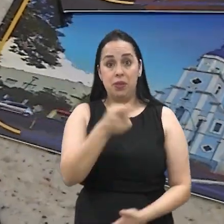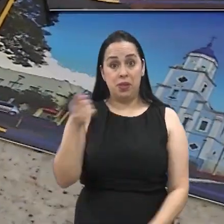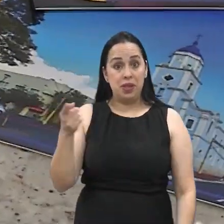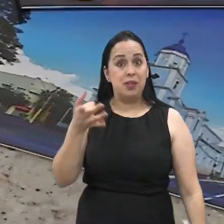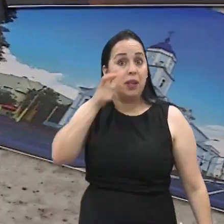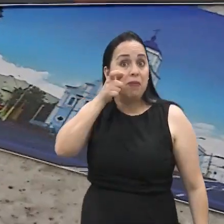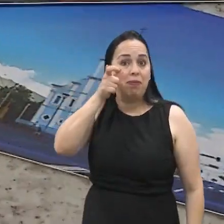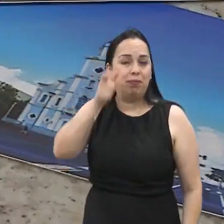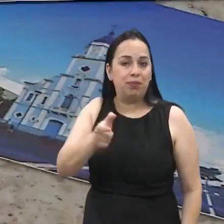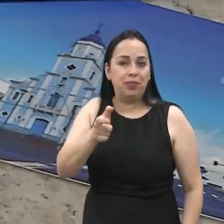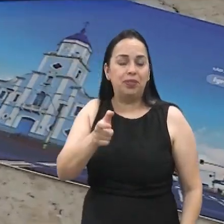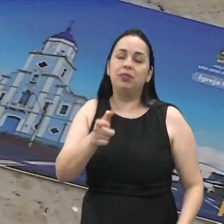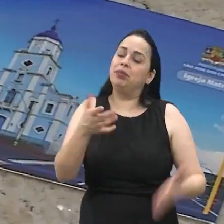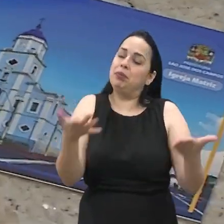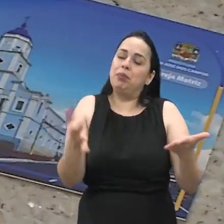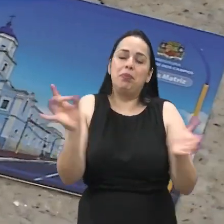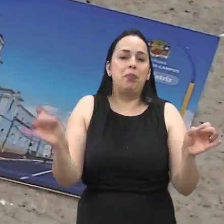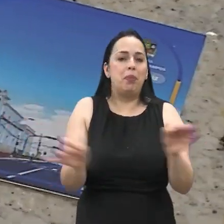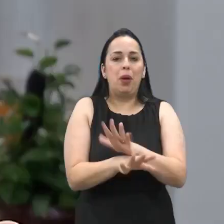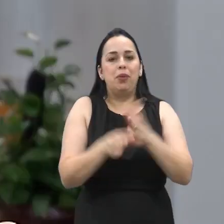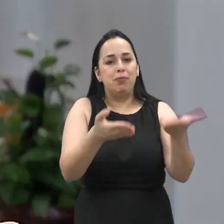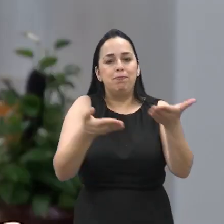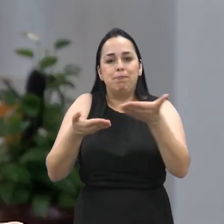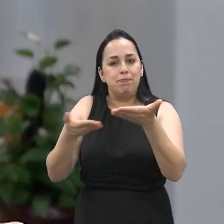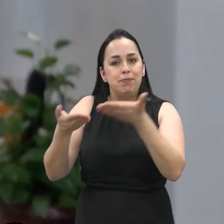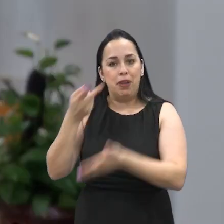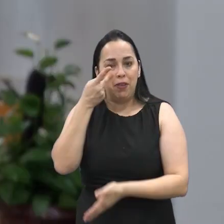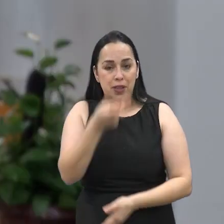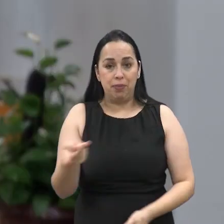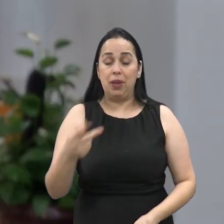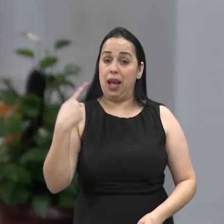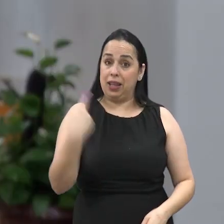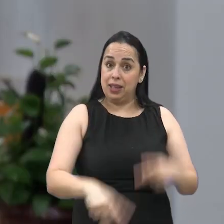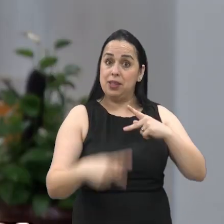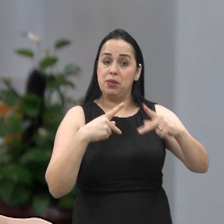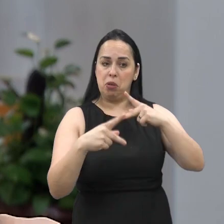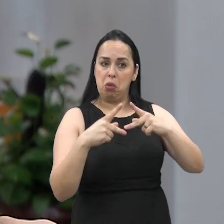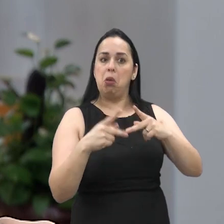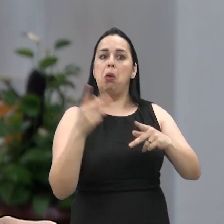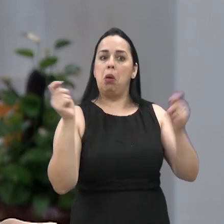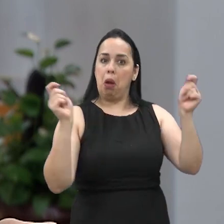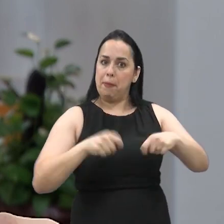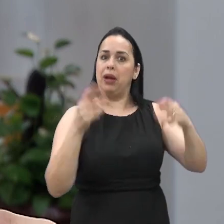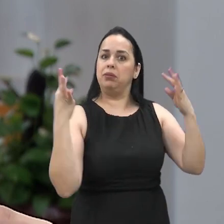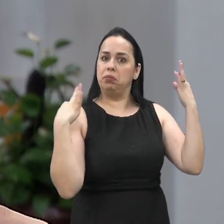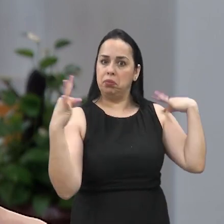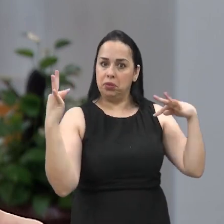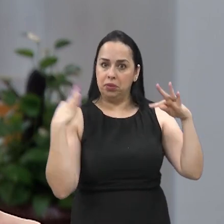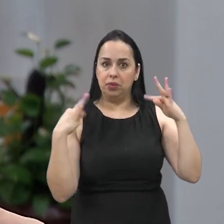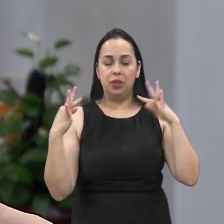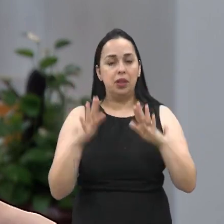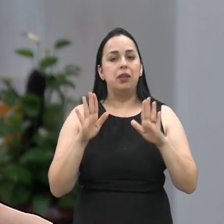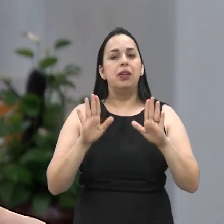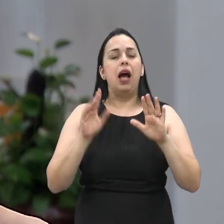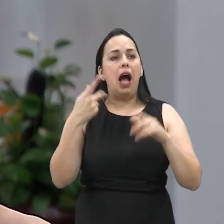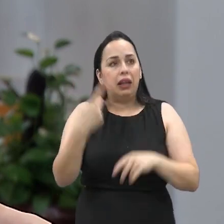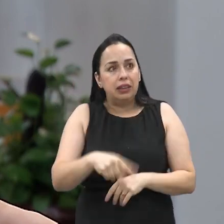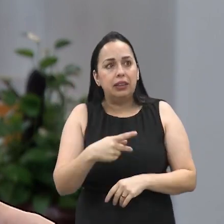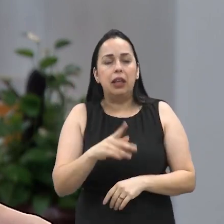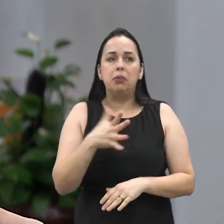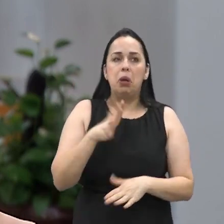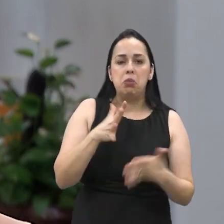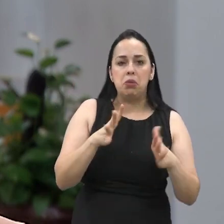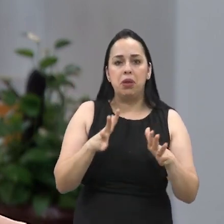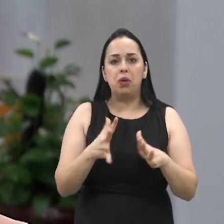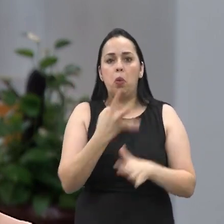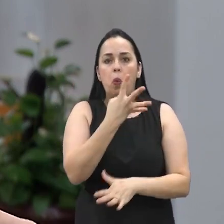ficou interessado, o convite está feito. São José é turística. Então, nós temos aqui, seguramente, em São José dos